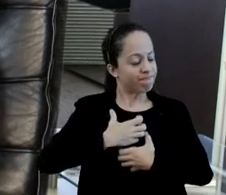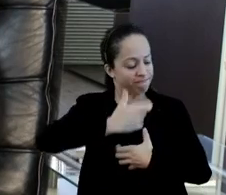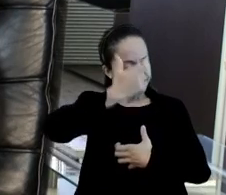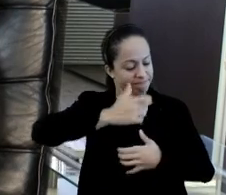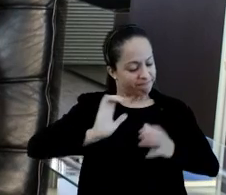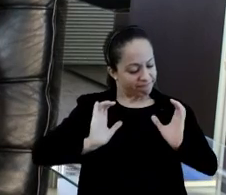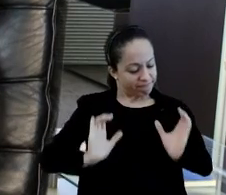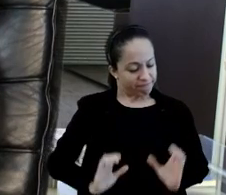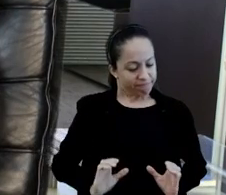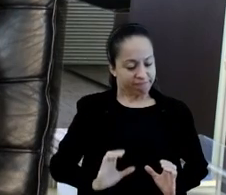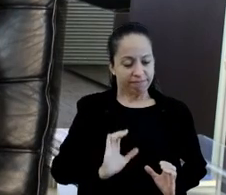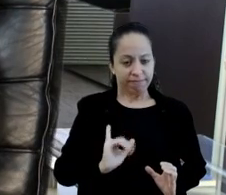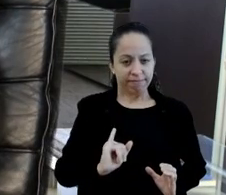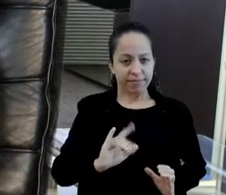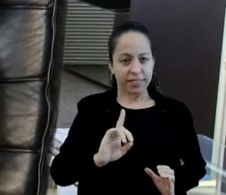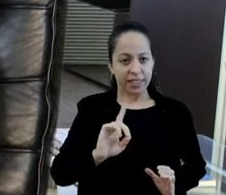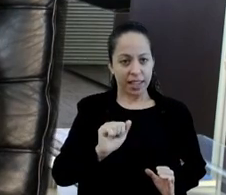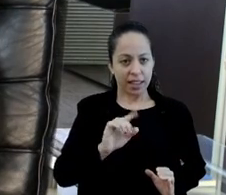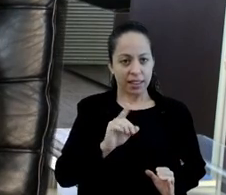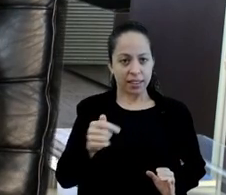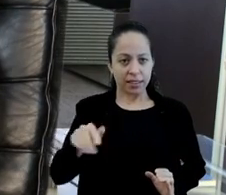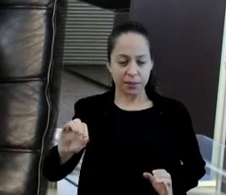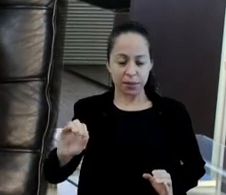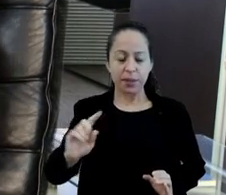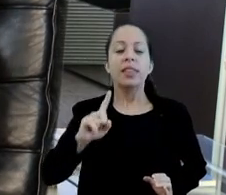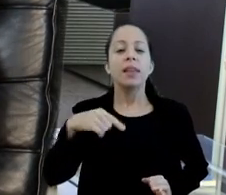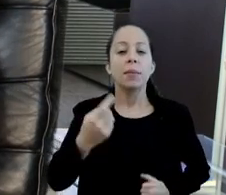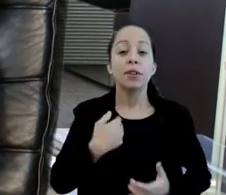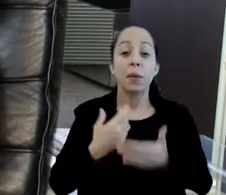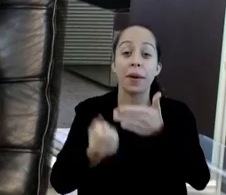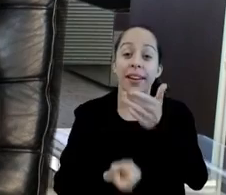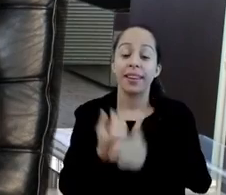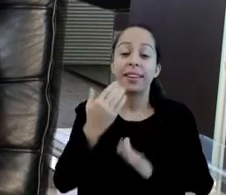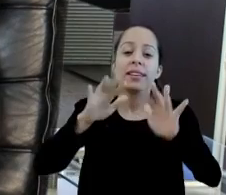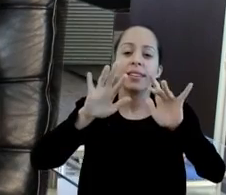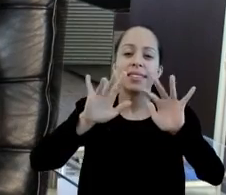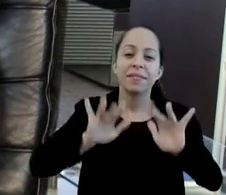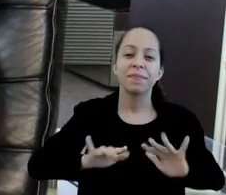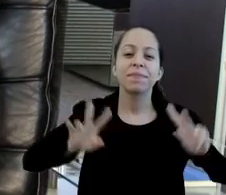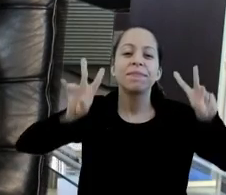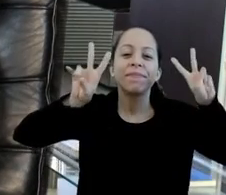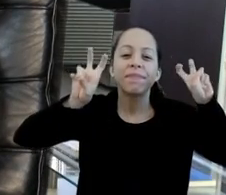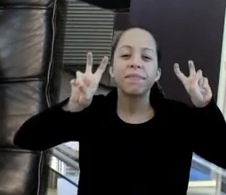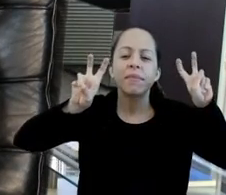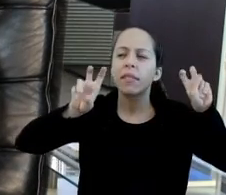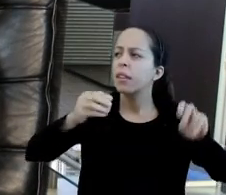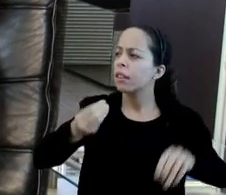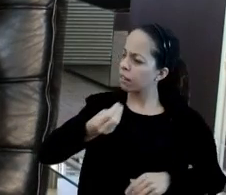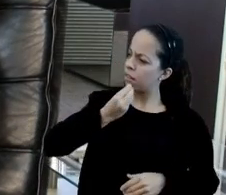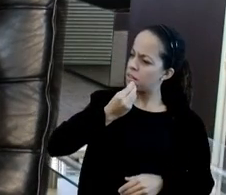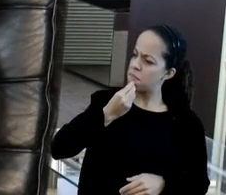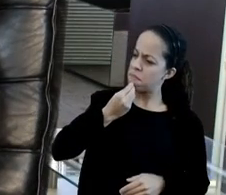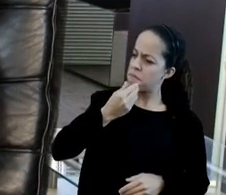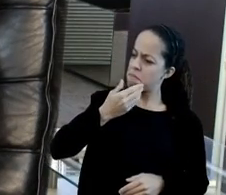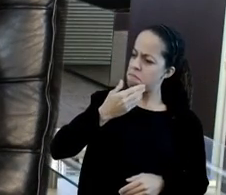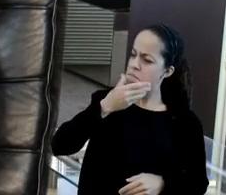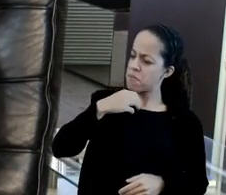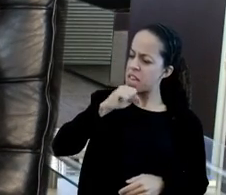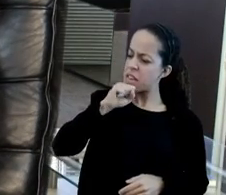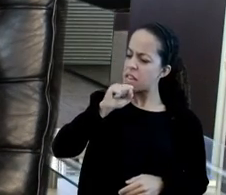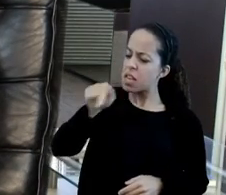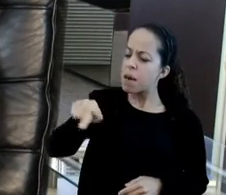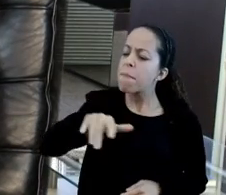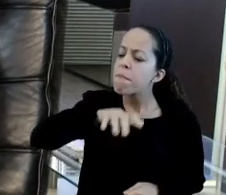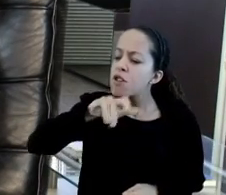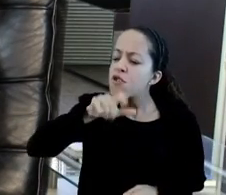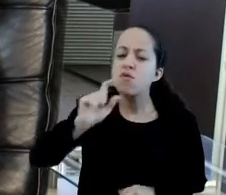estava com o Ai Pai, que bicho é esse? Que não foi para o Texas devido à pandemia. Aí lancei de